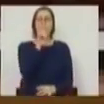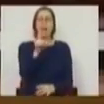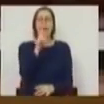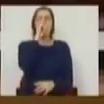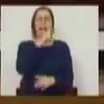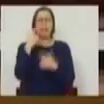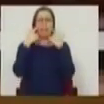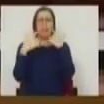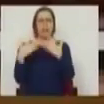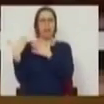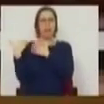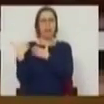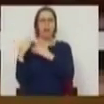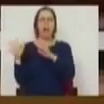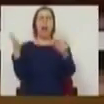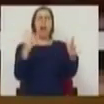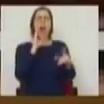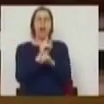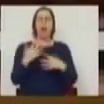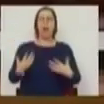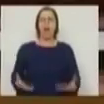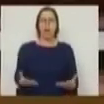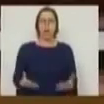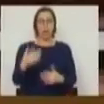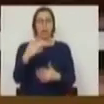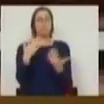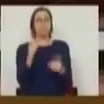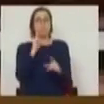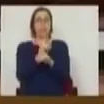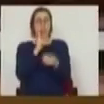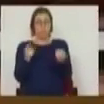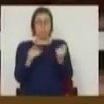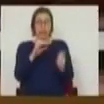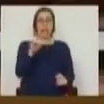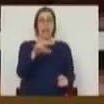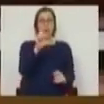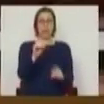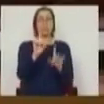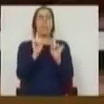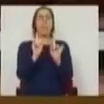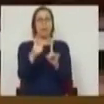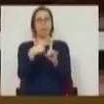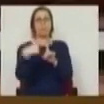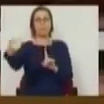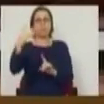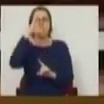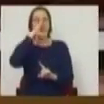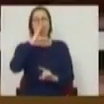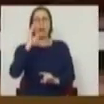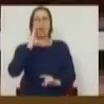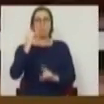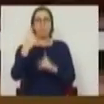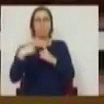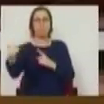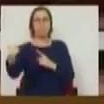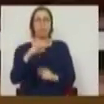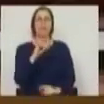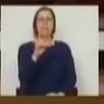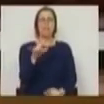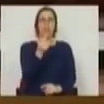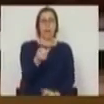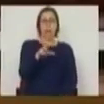quem eram os responsáveis e onde estão agora. Carlos Costa era administrador da Caixa, mas foi conduzido a governador do Banco de Portugal. Faria de